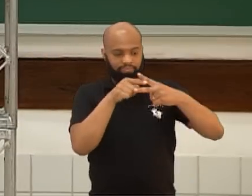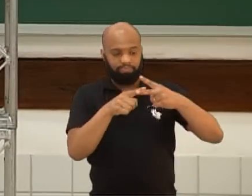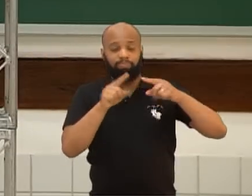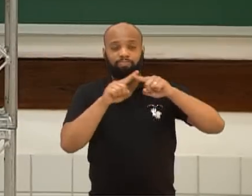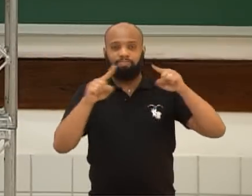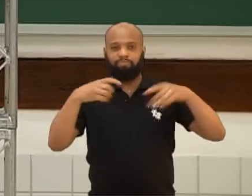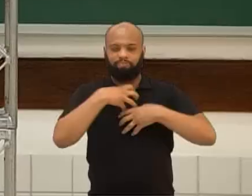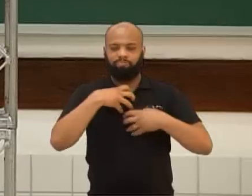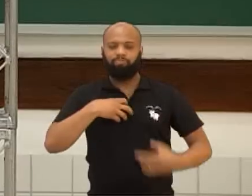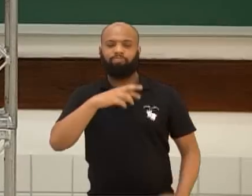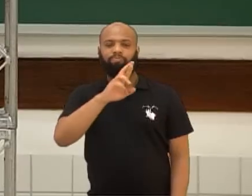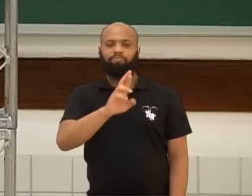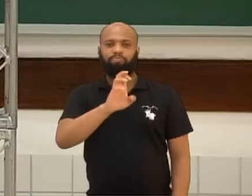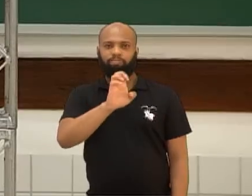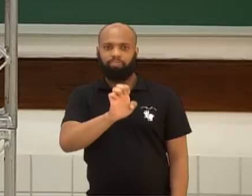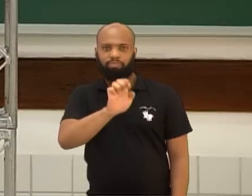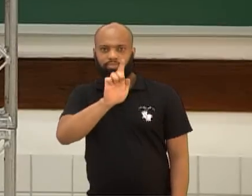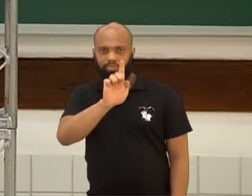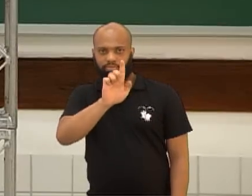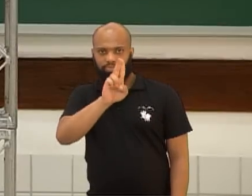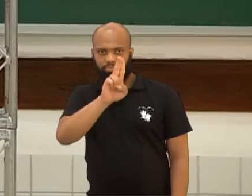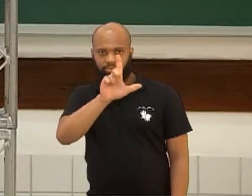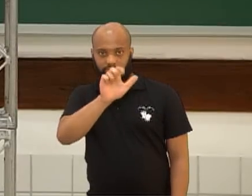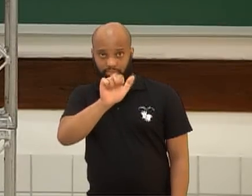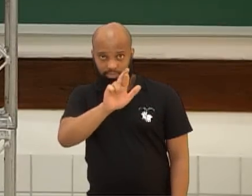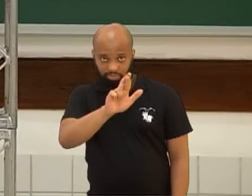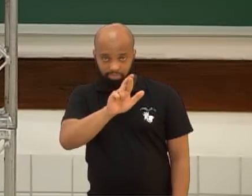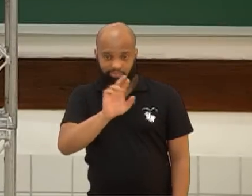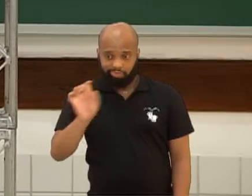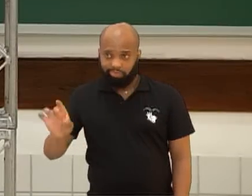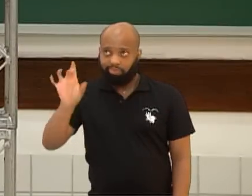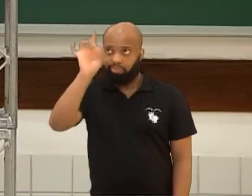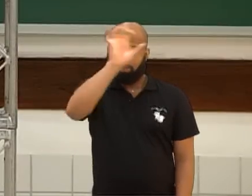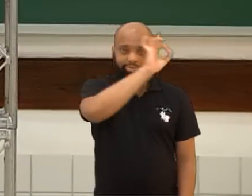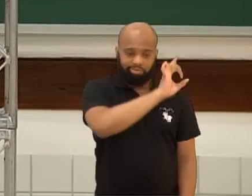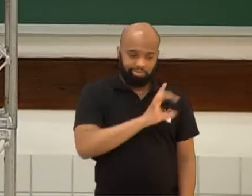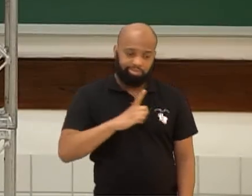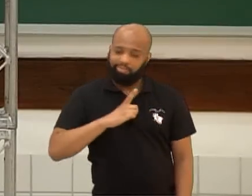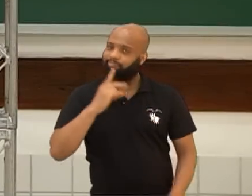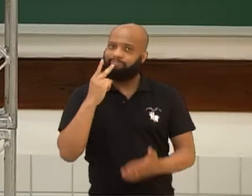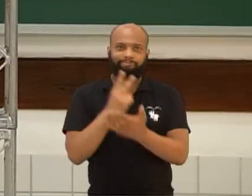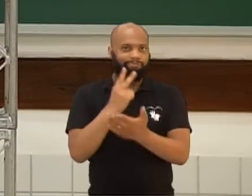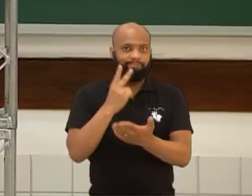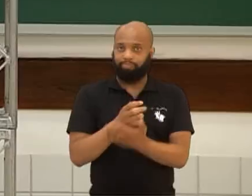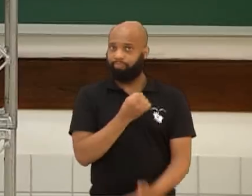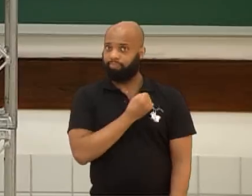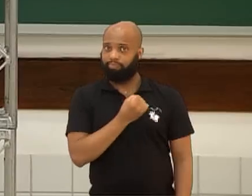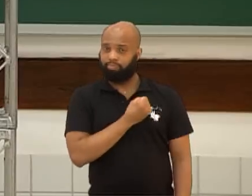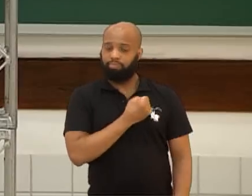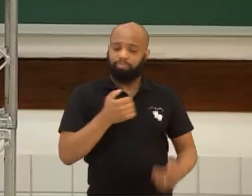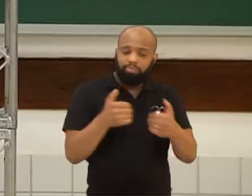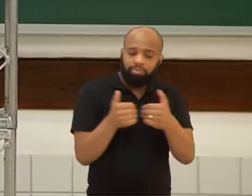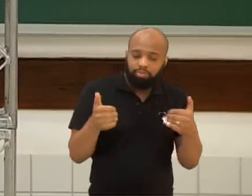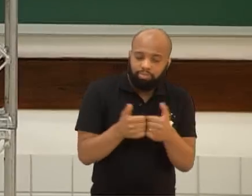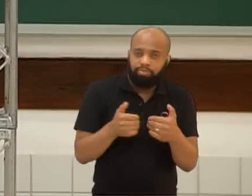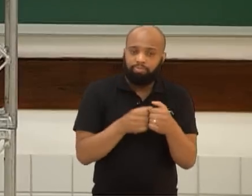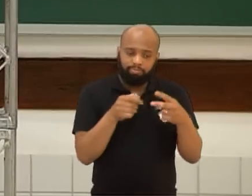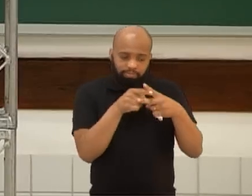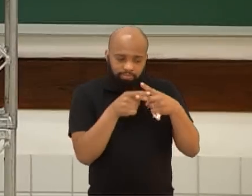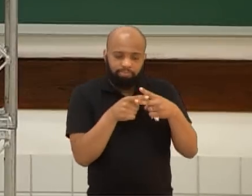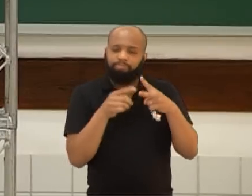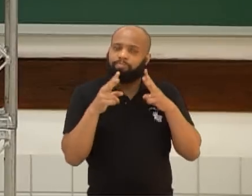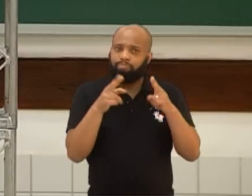regular, cada um dos 5 ângulos tem a mesma medida. Então, eu estou dividindo, repartindo em partes iguais,